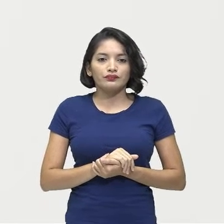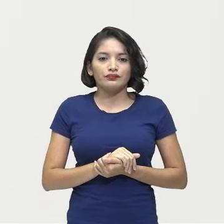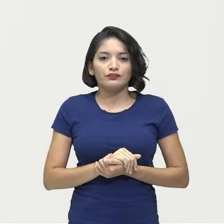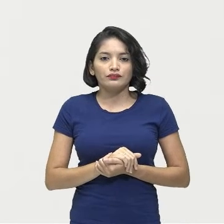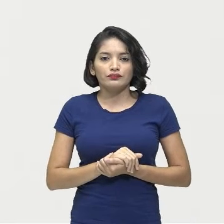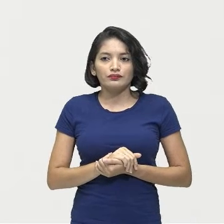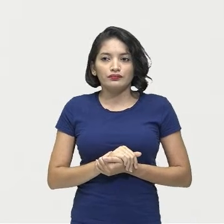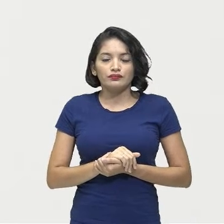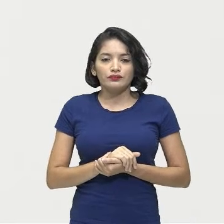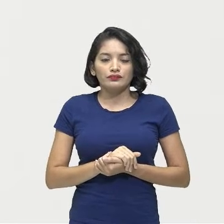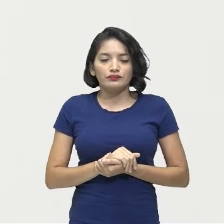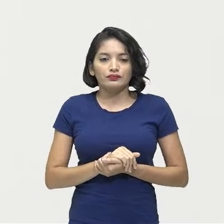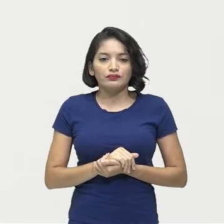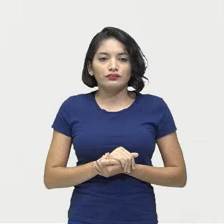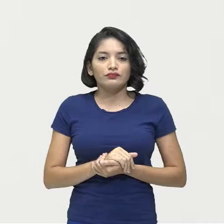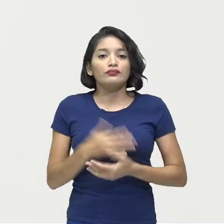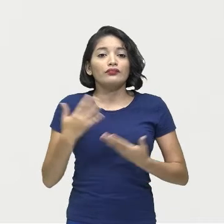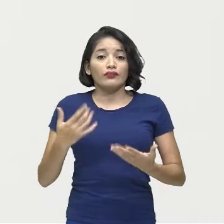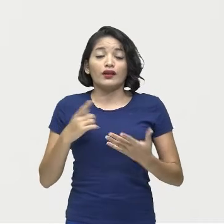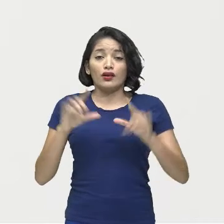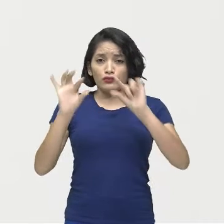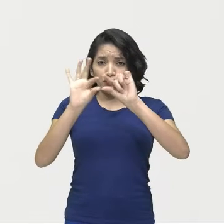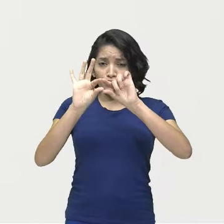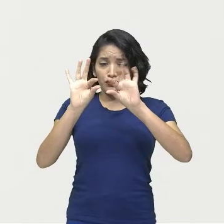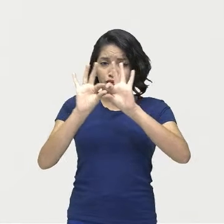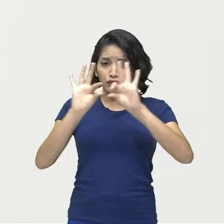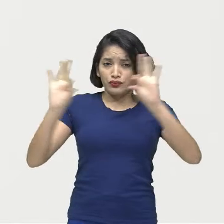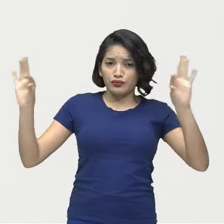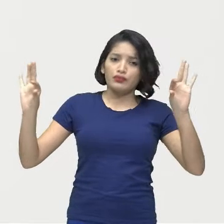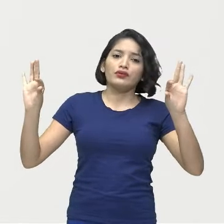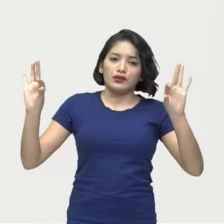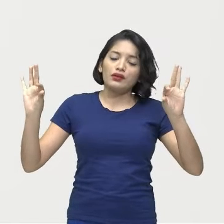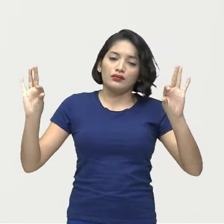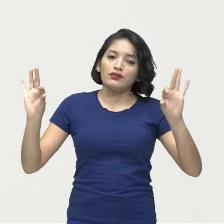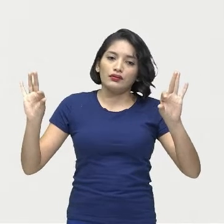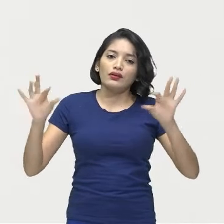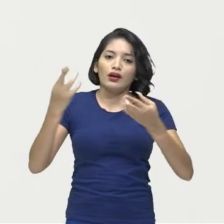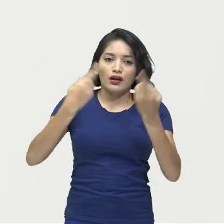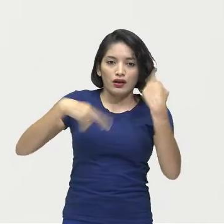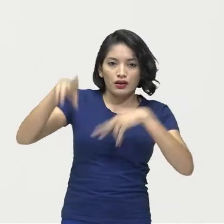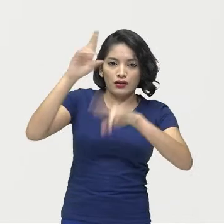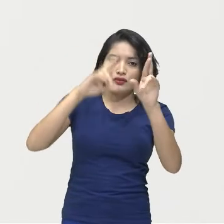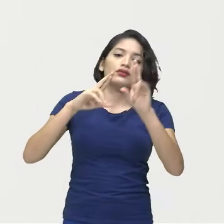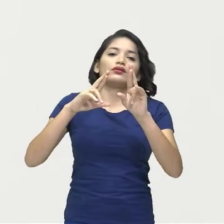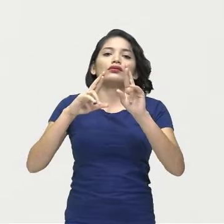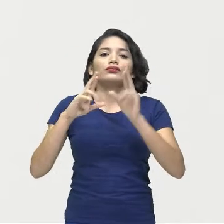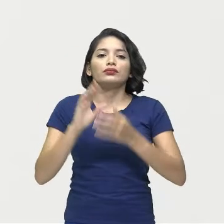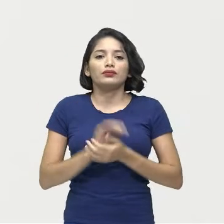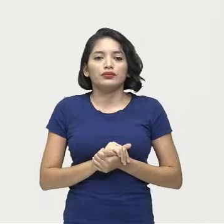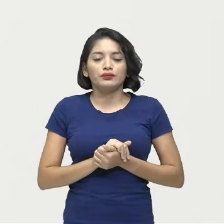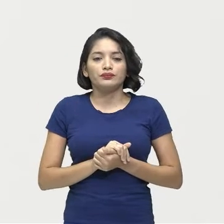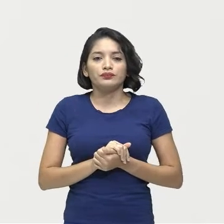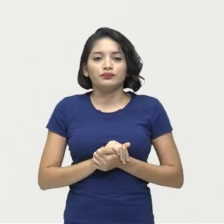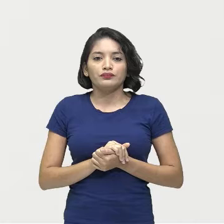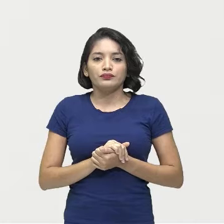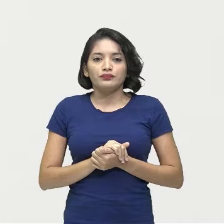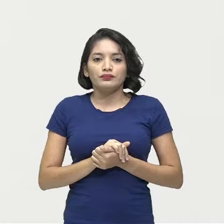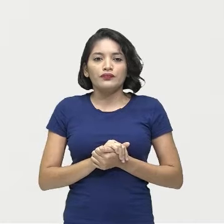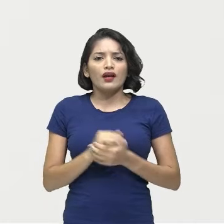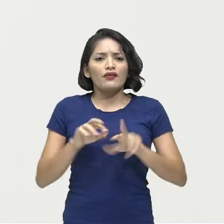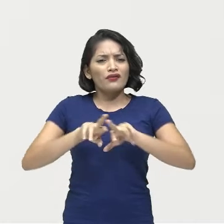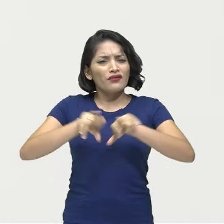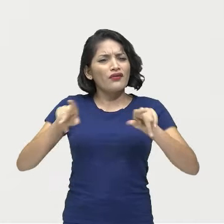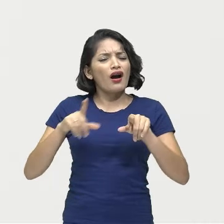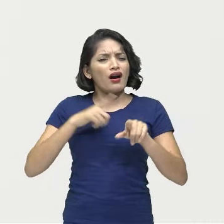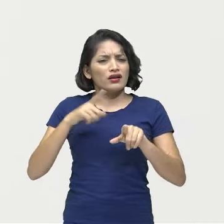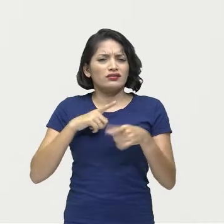ok? Então, aqui eu tenho uma legenda, ó, as fronteiras, a república, as repúblicas eslavas, as repúblicas do Cáucaso e as